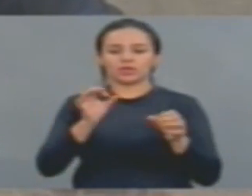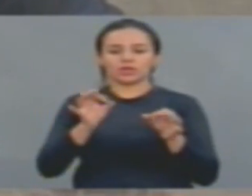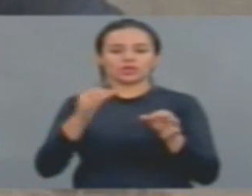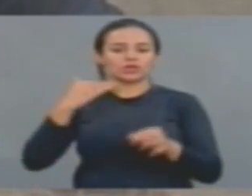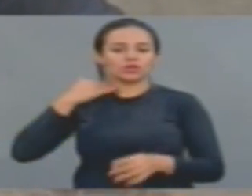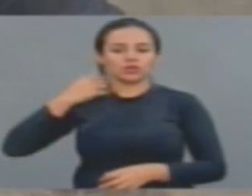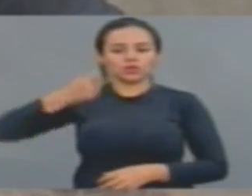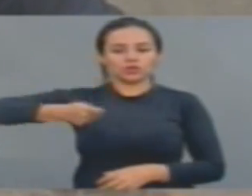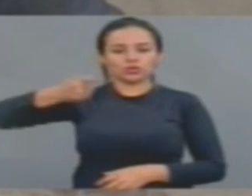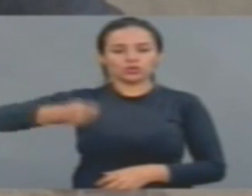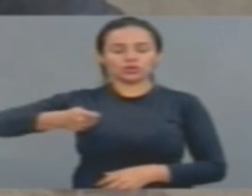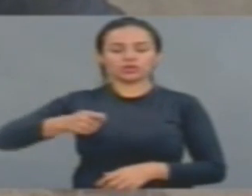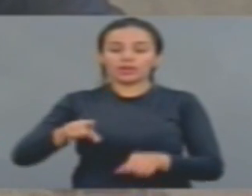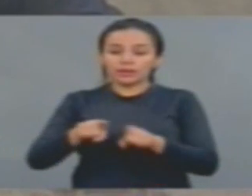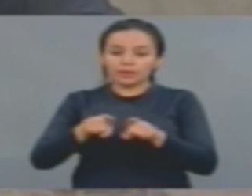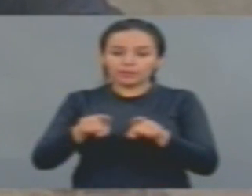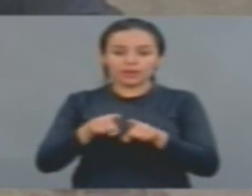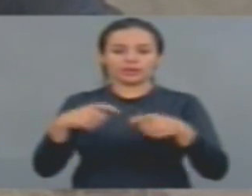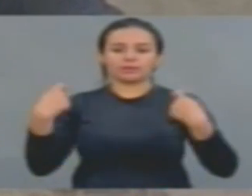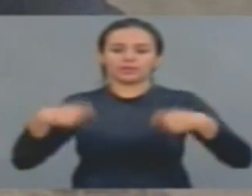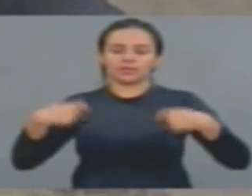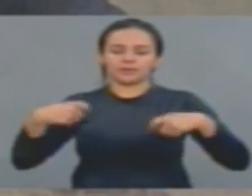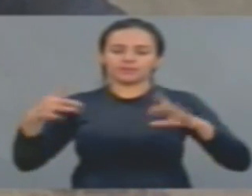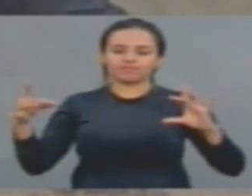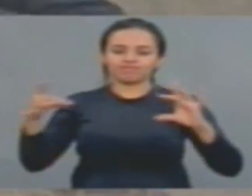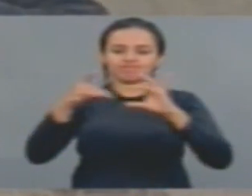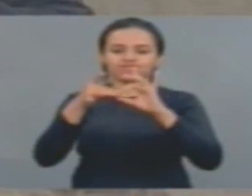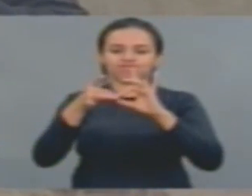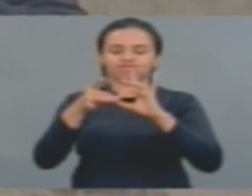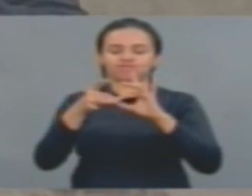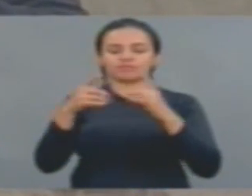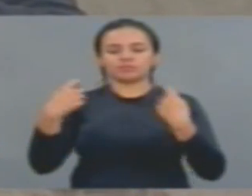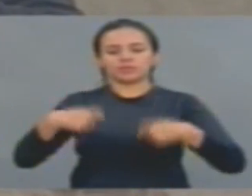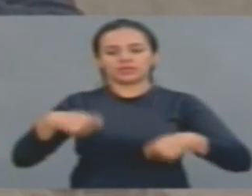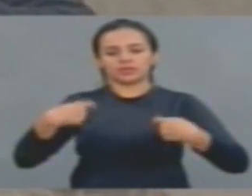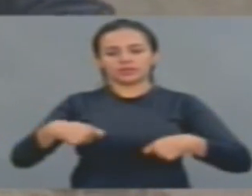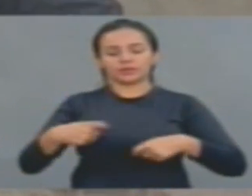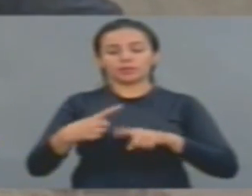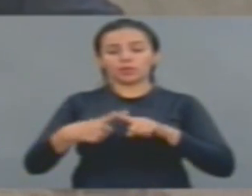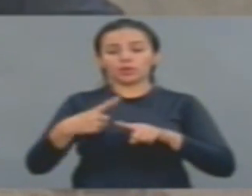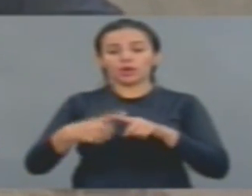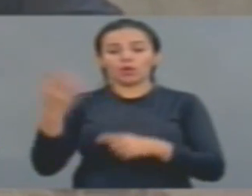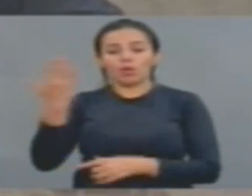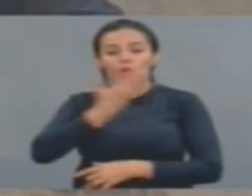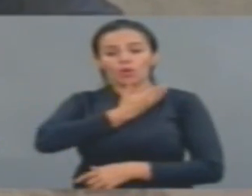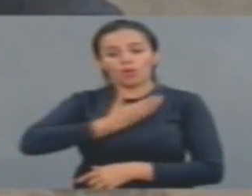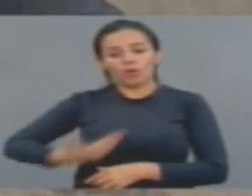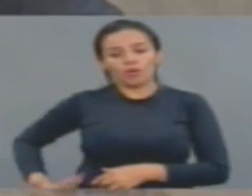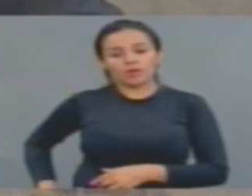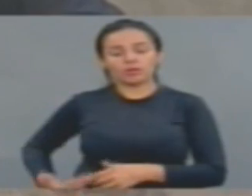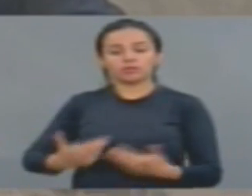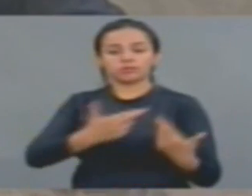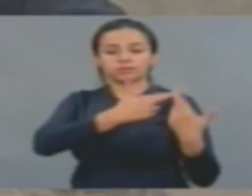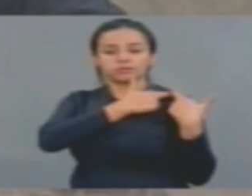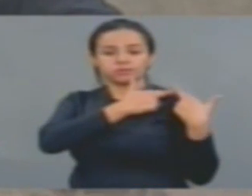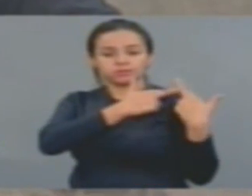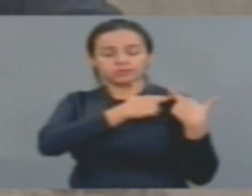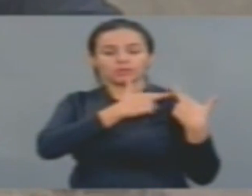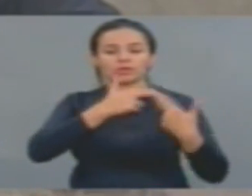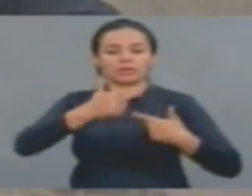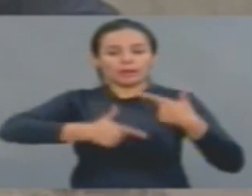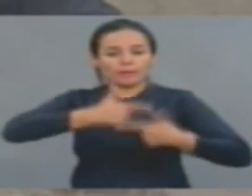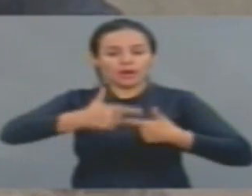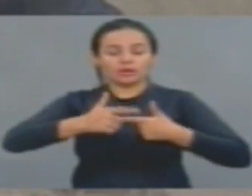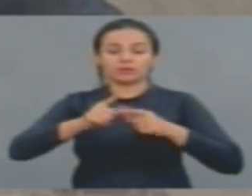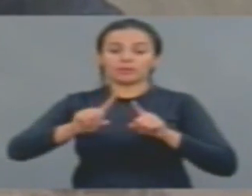Judiciário também tem que fazer a sua parte. E não apenas o Executivo está se responsabilizando o Executivo, por isso